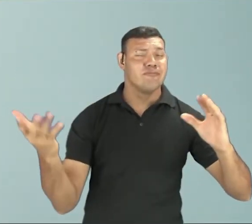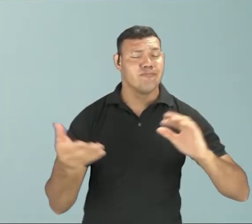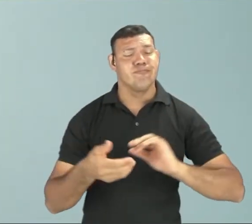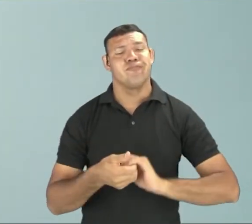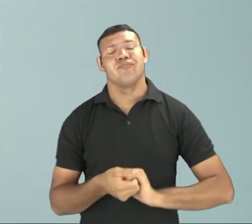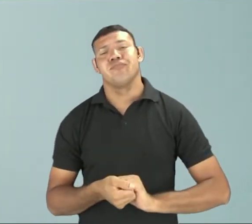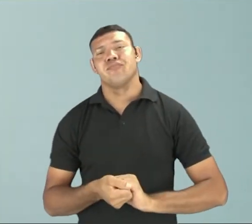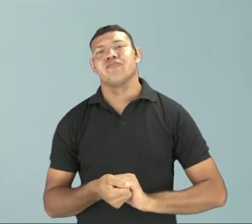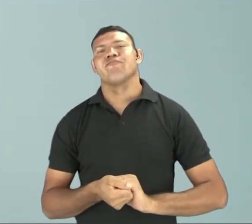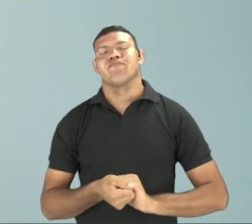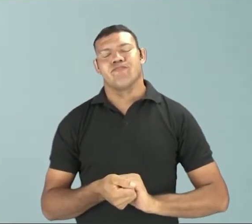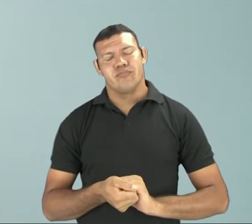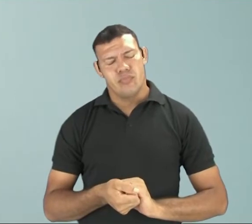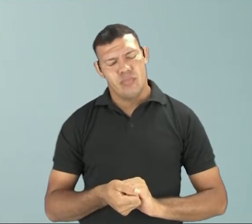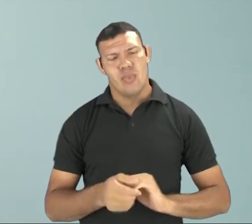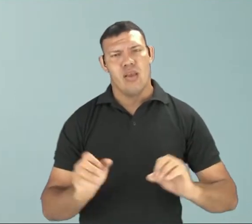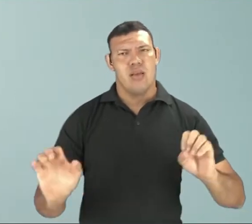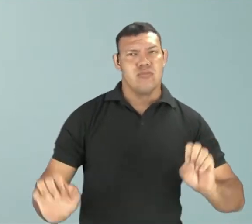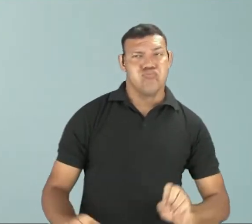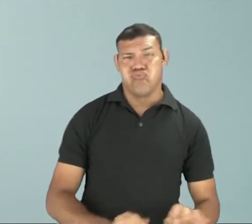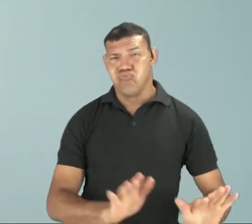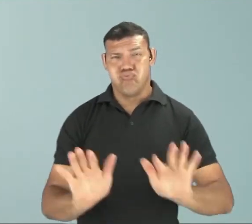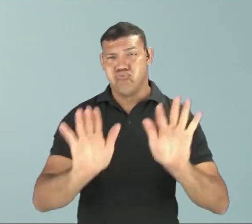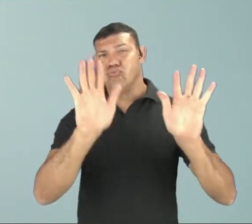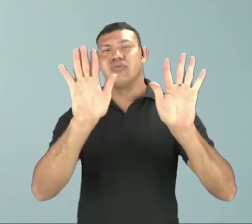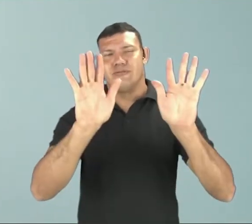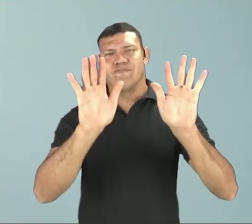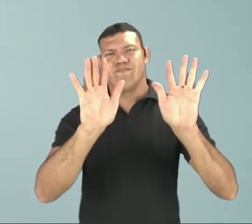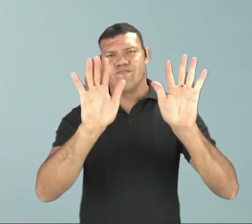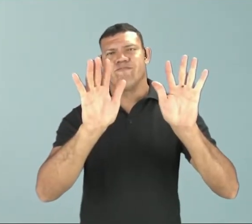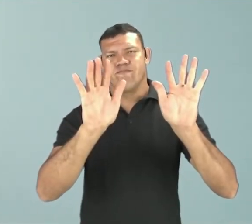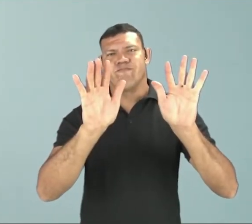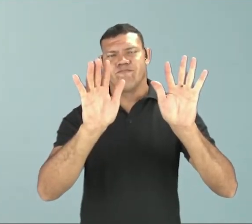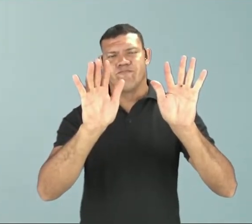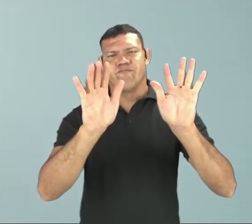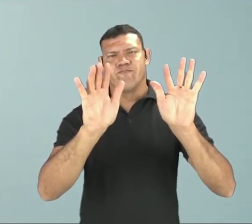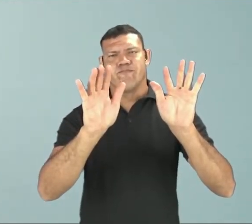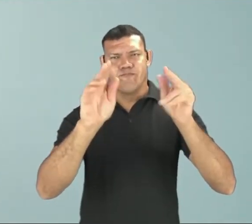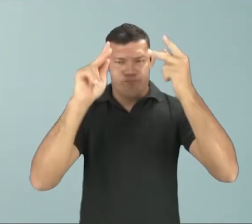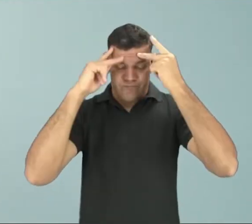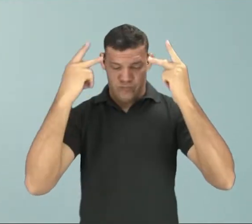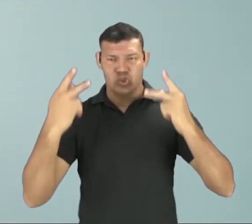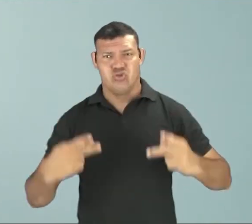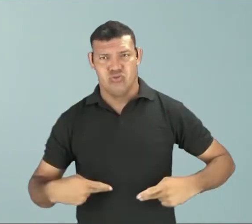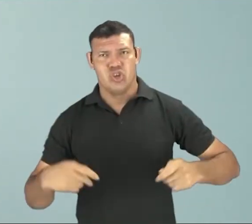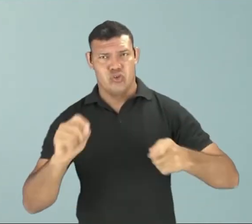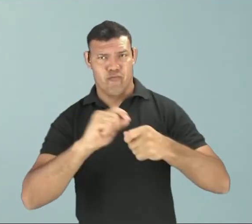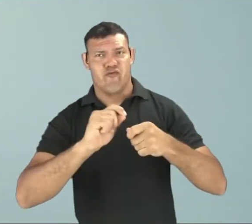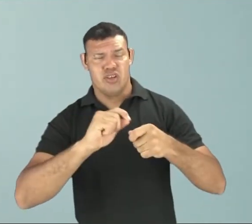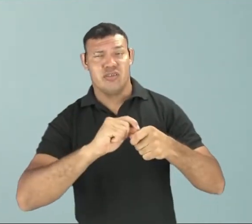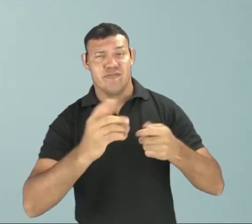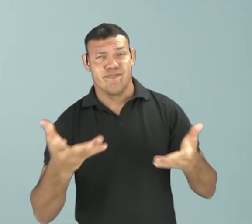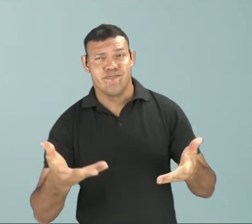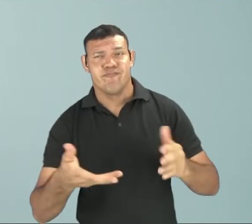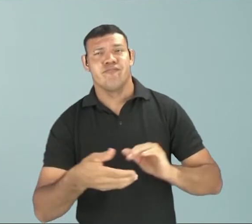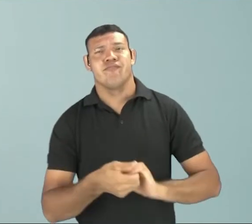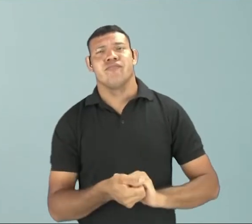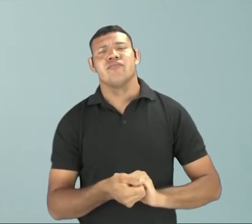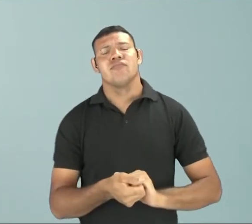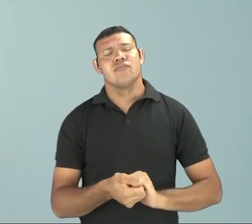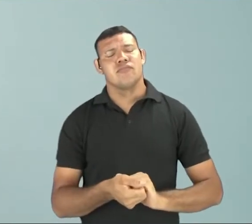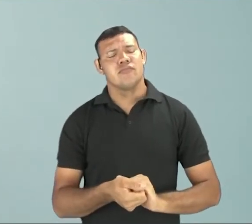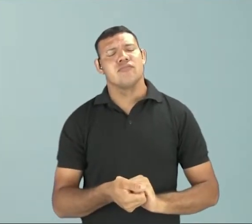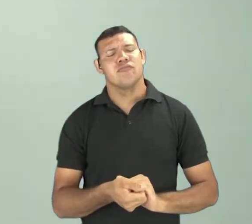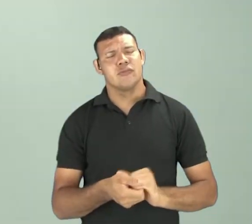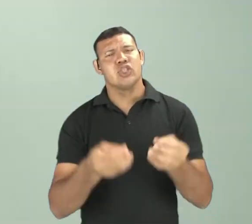ozônio. Então, parte desses gases aí, presentes, resultantes dessas queimas, eles